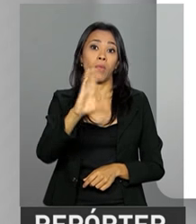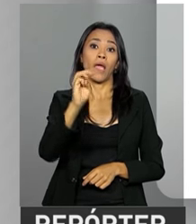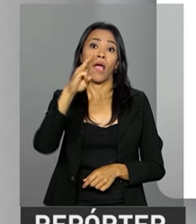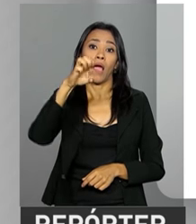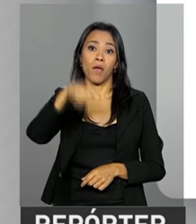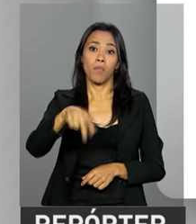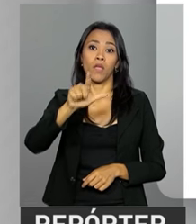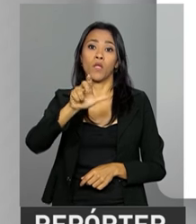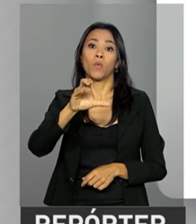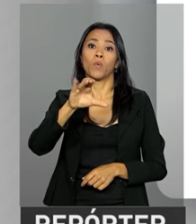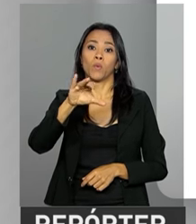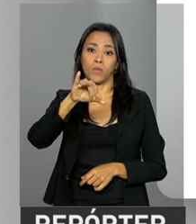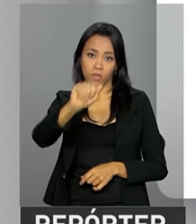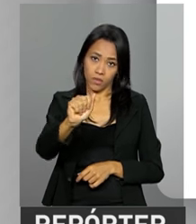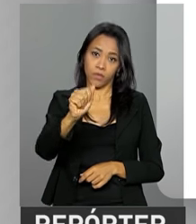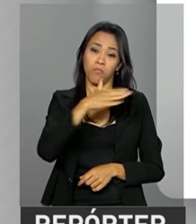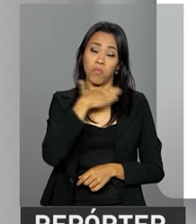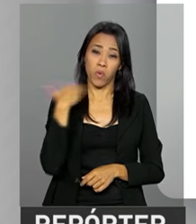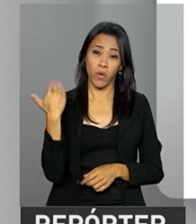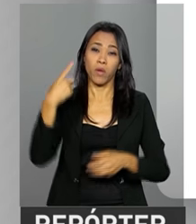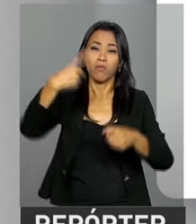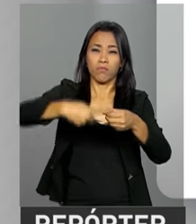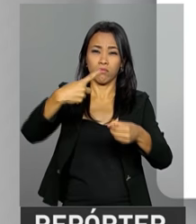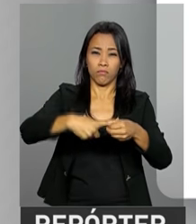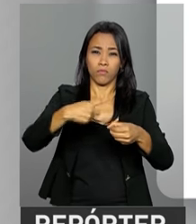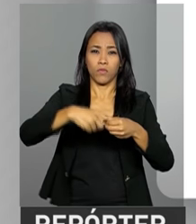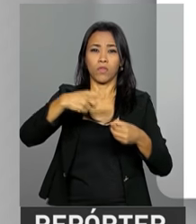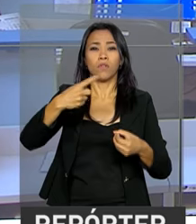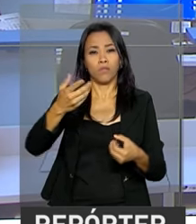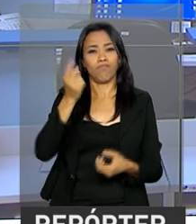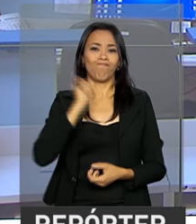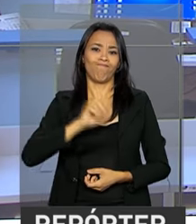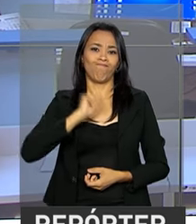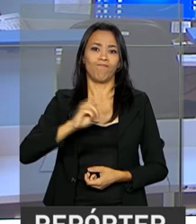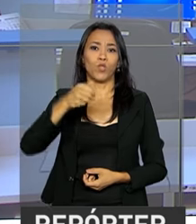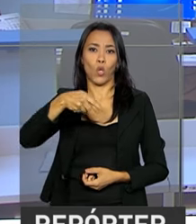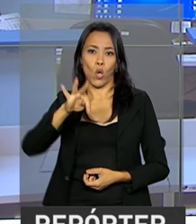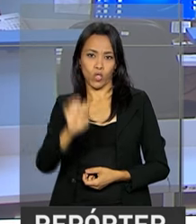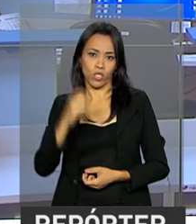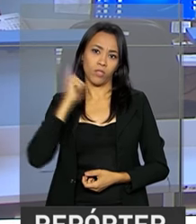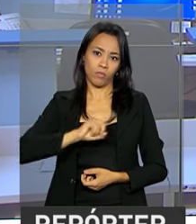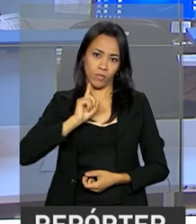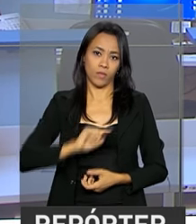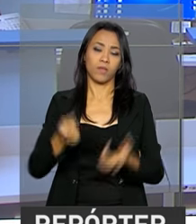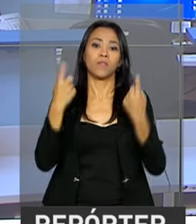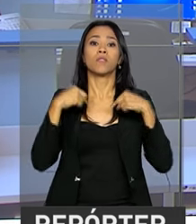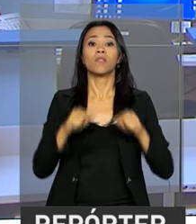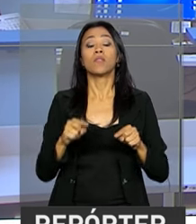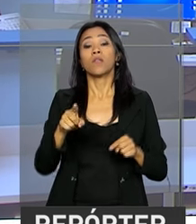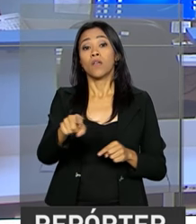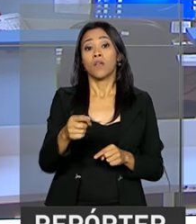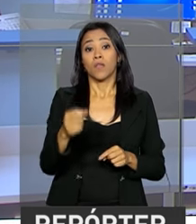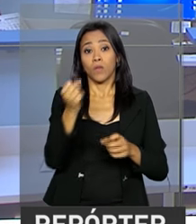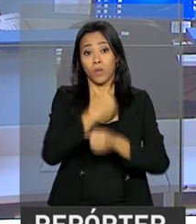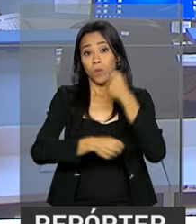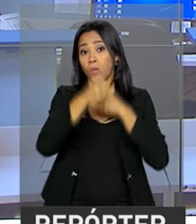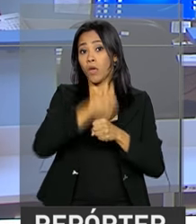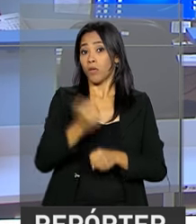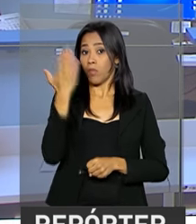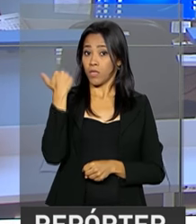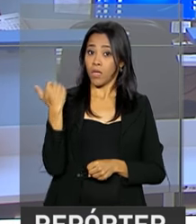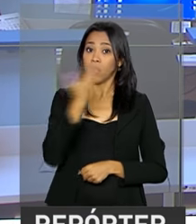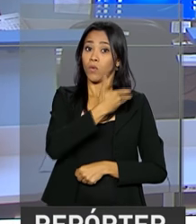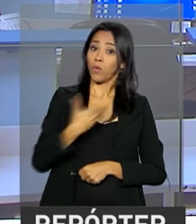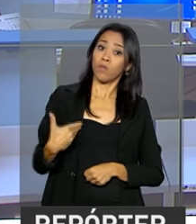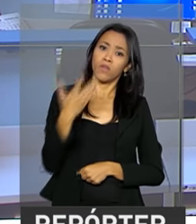em Espinosa, no norte de Minas Gerais. E no ano passado, o governo federal conseguiu reduzir as